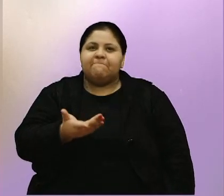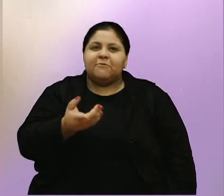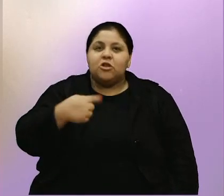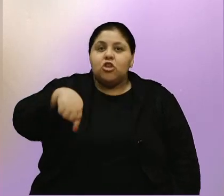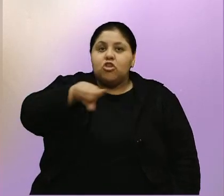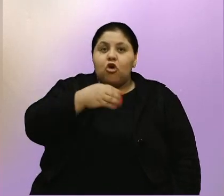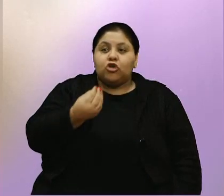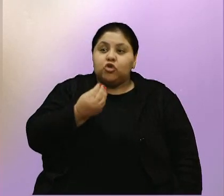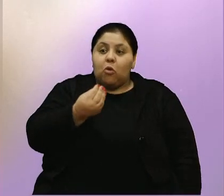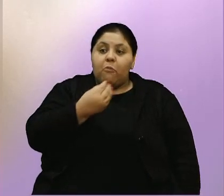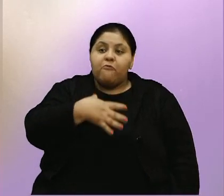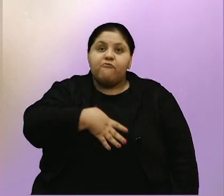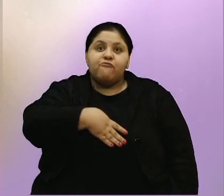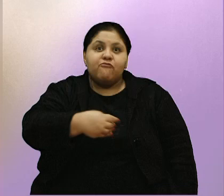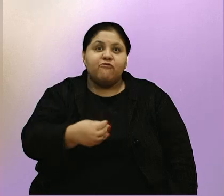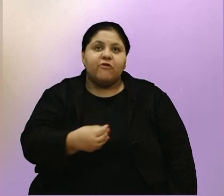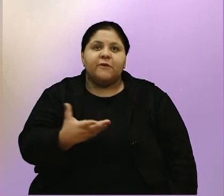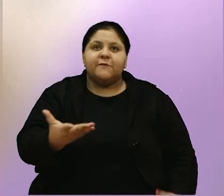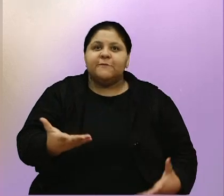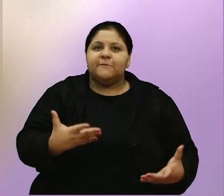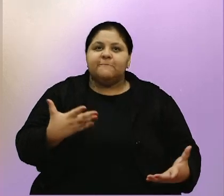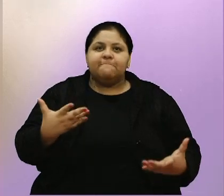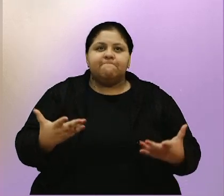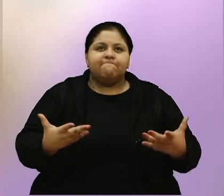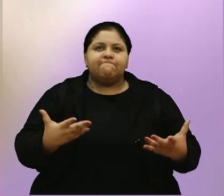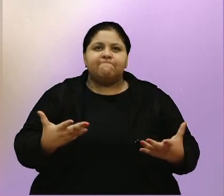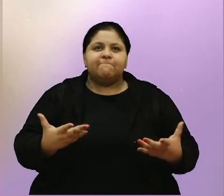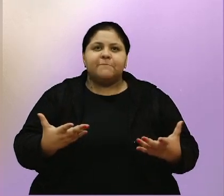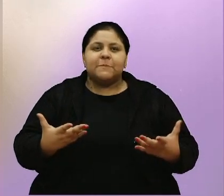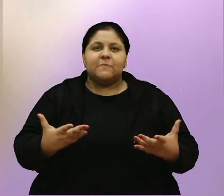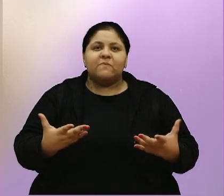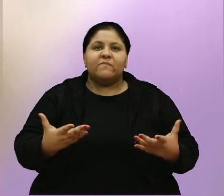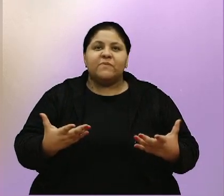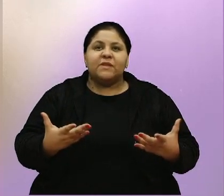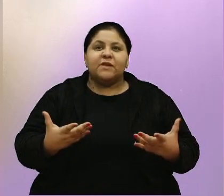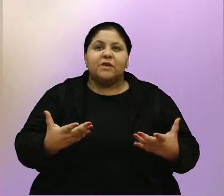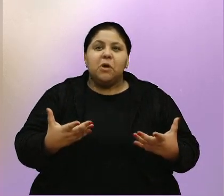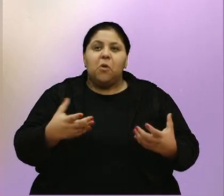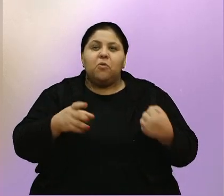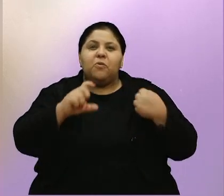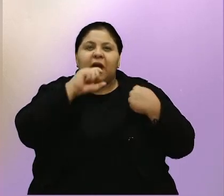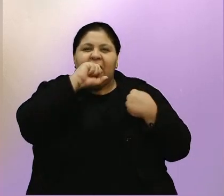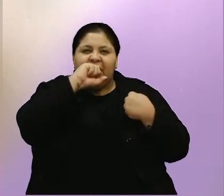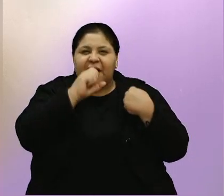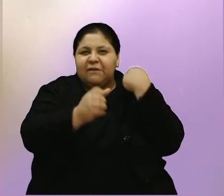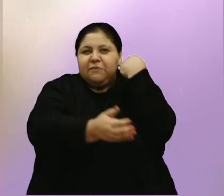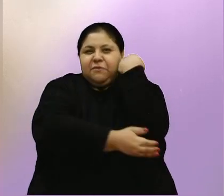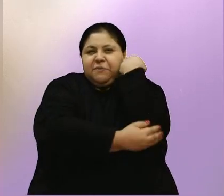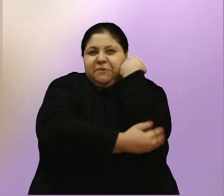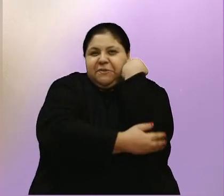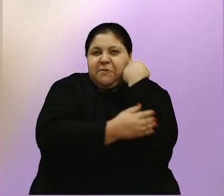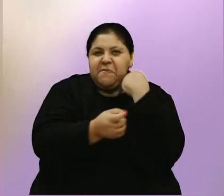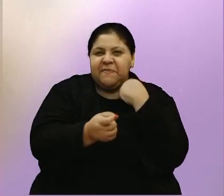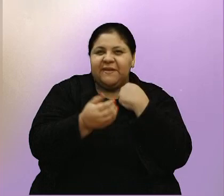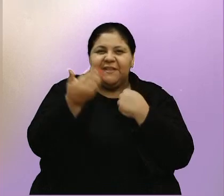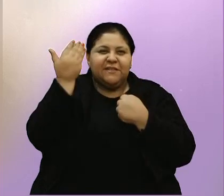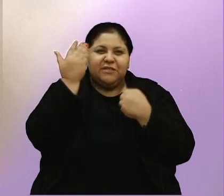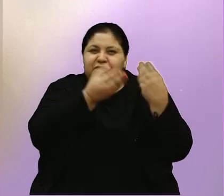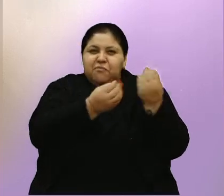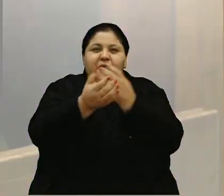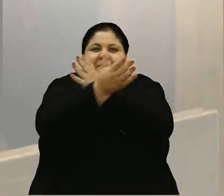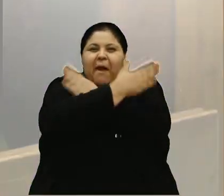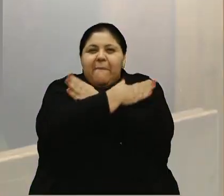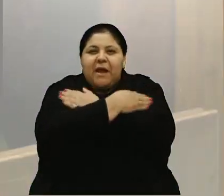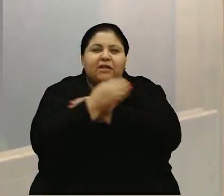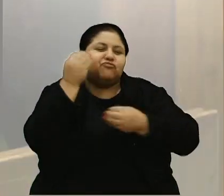como filhas, ficamos assim, com ciúmes. De tanto assim que vocês abraçam e